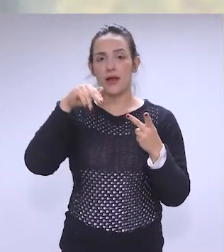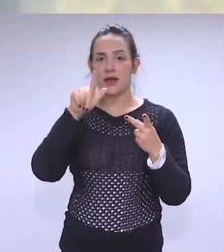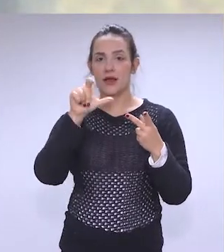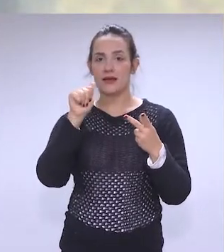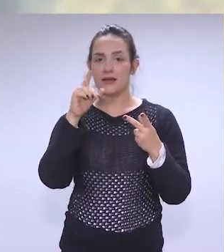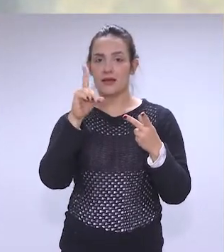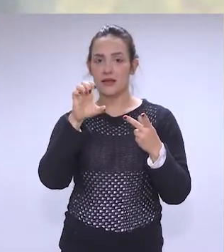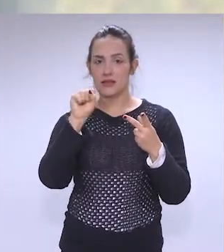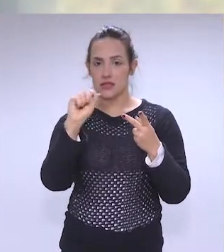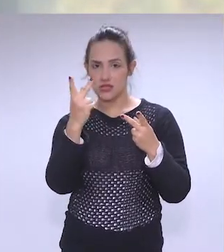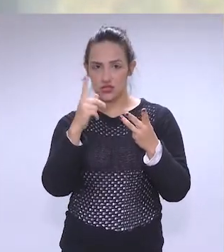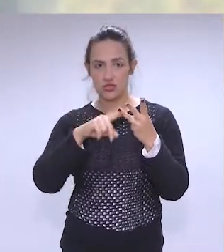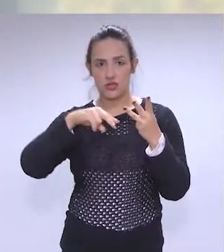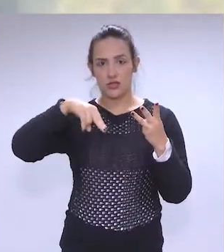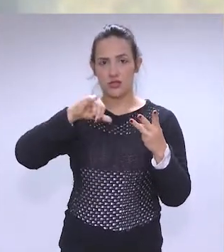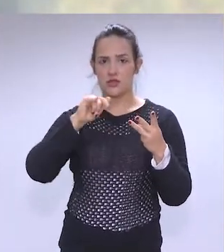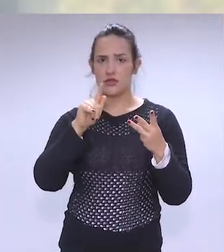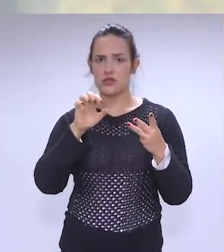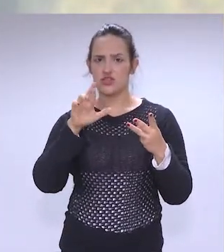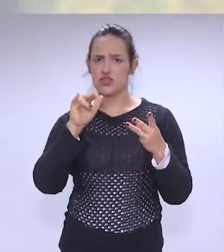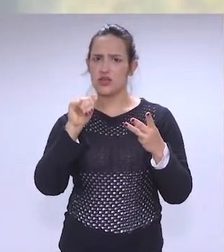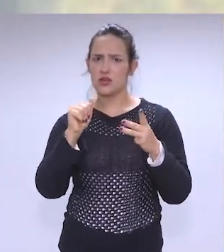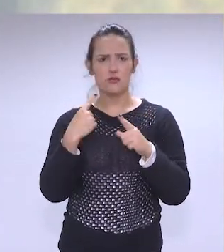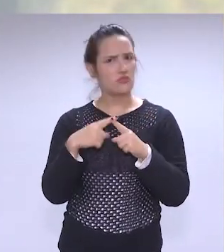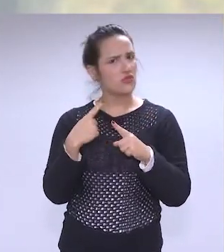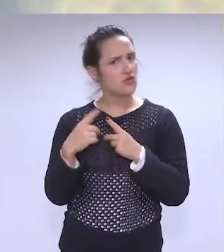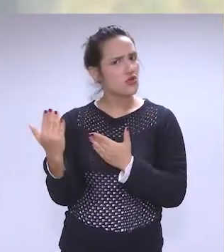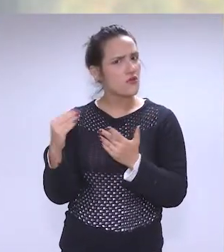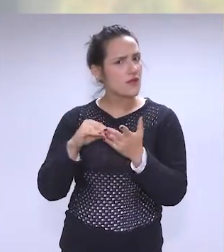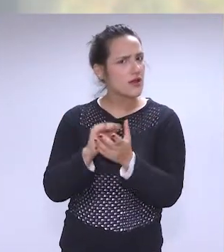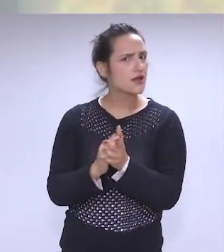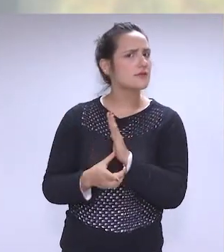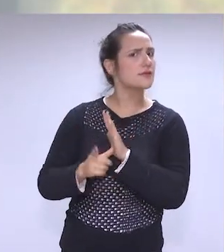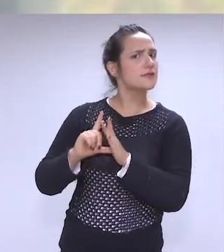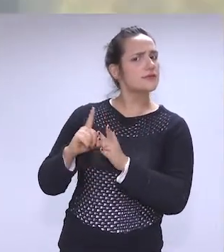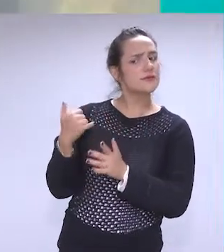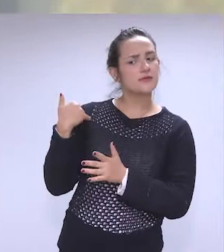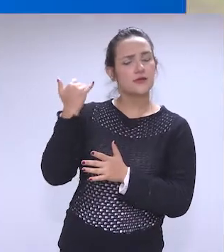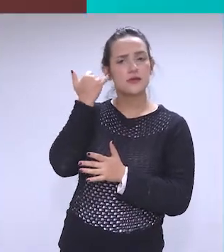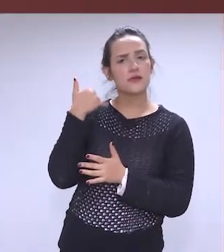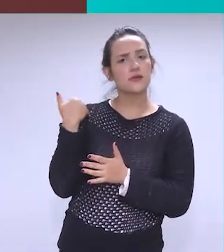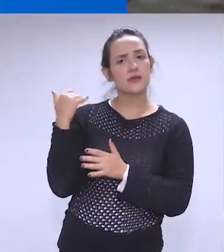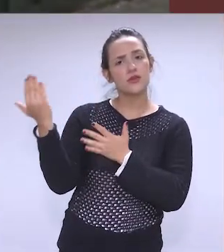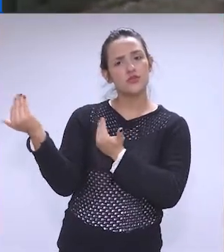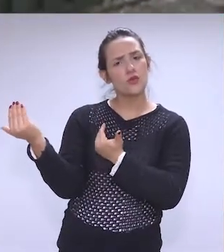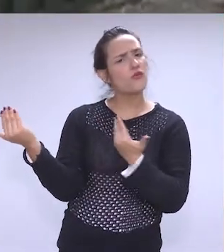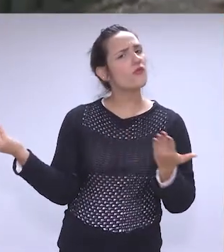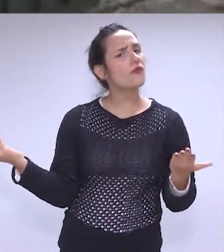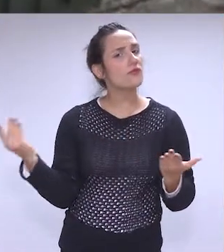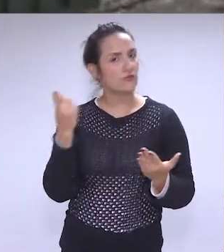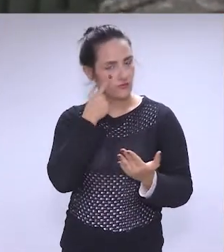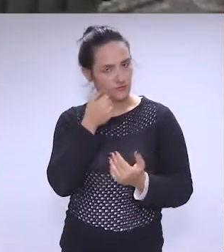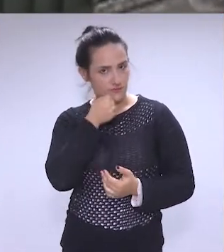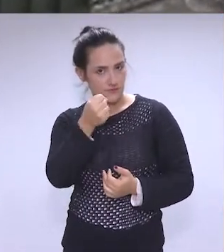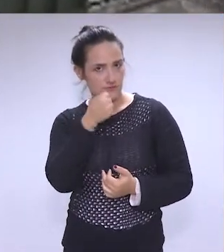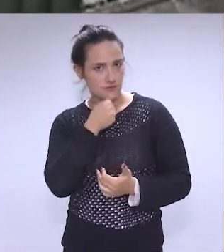Nigéria. O que leva tantos jovens a casar cedo? Acompanhe a matéria.